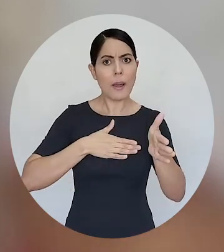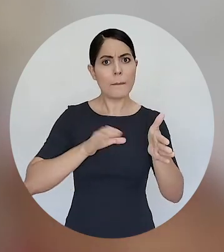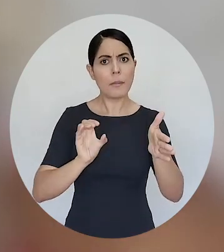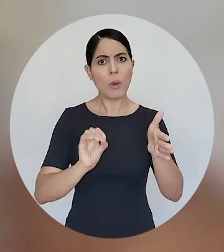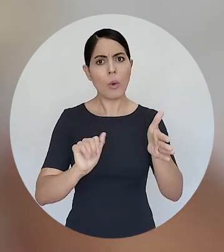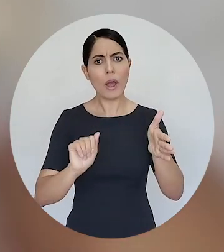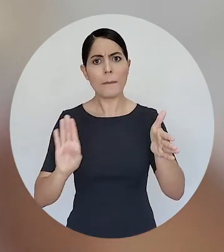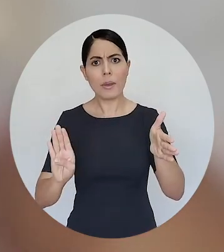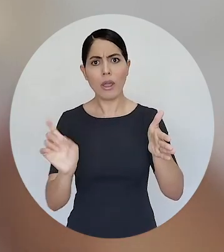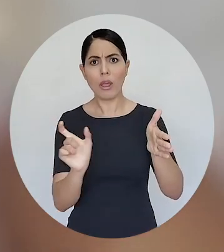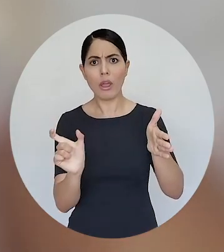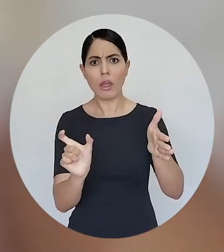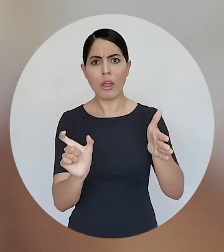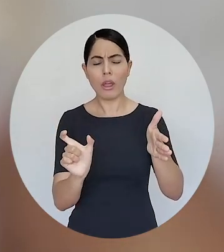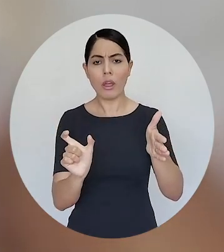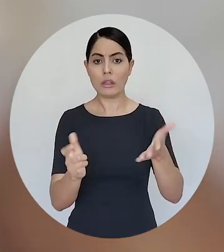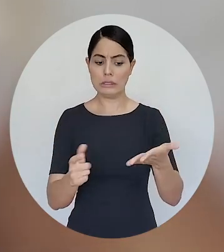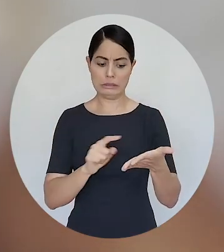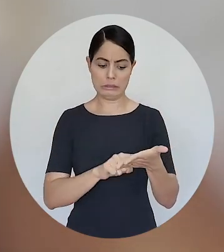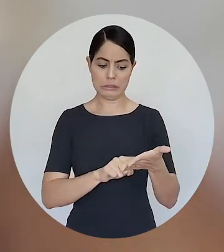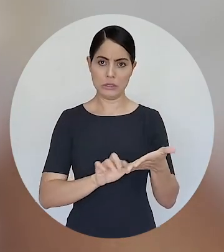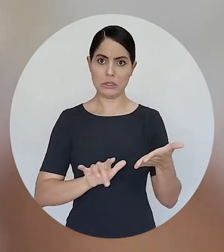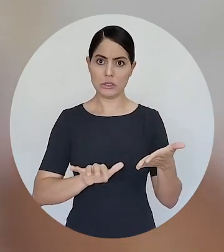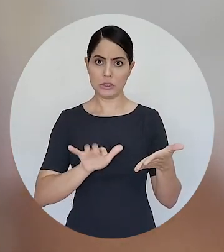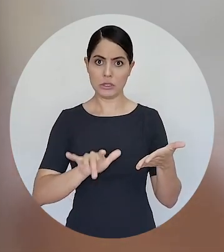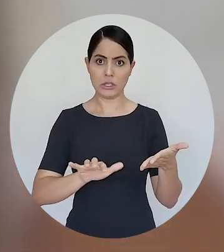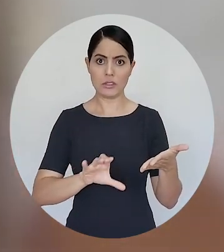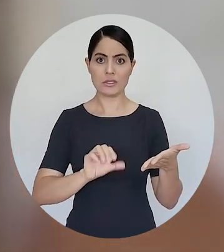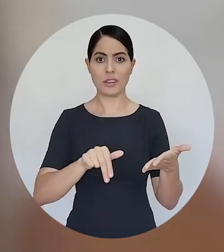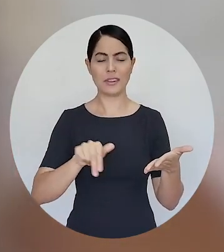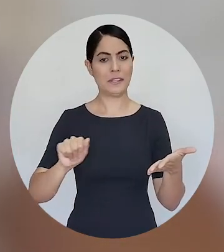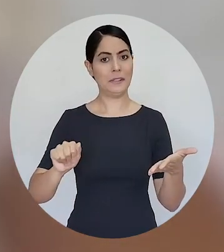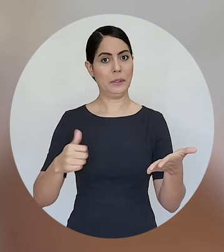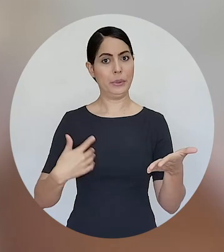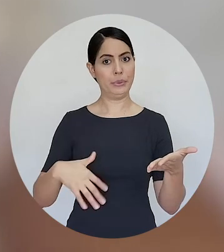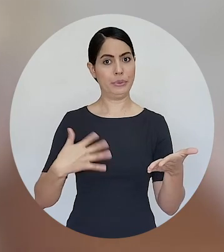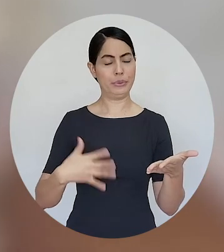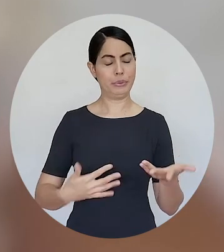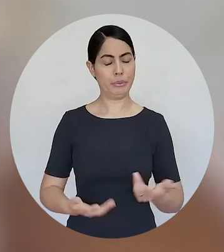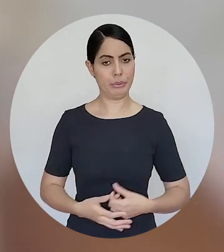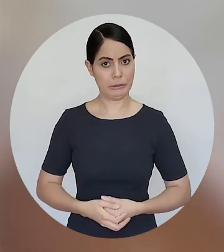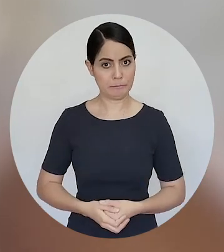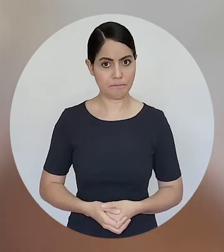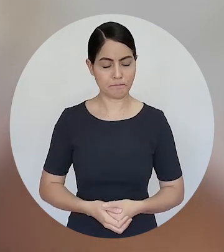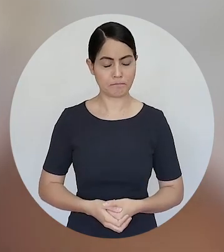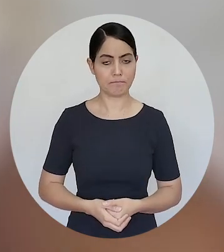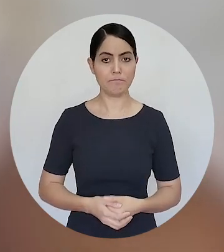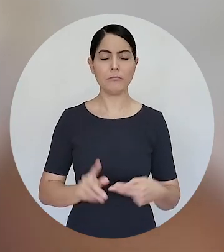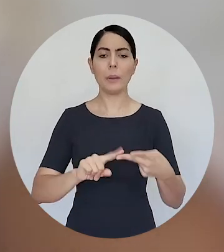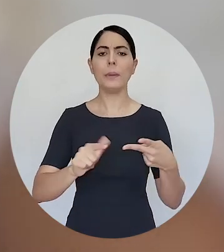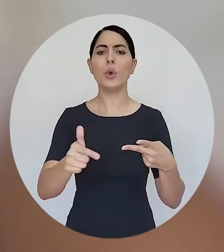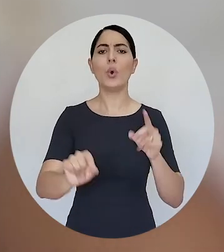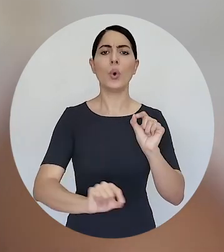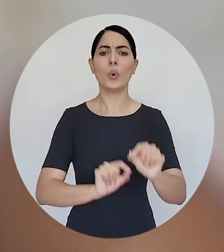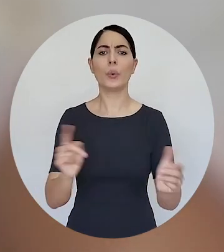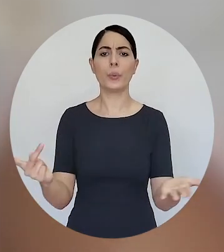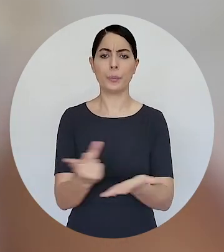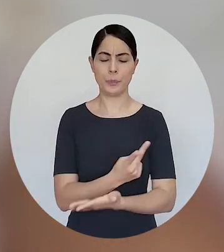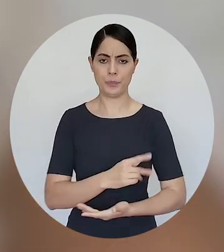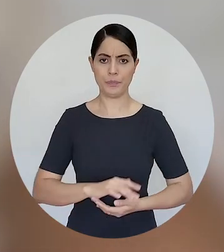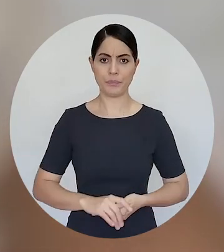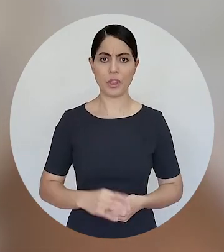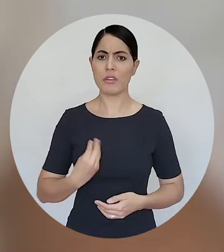que ela estava pesquisando a minha OAB, que estava nas mãos dela, no site do CNA. Uma